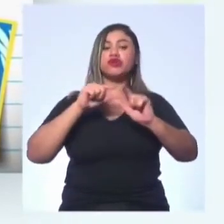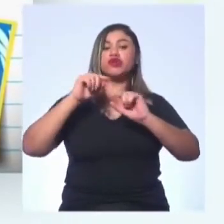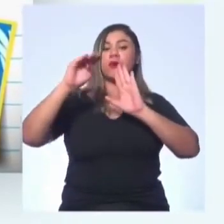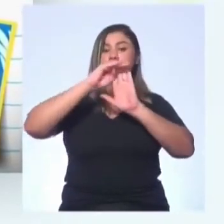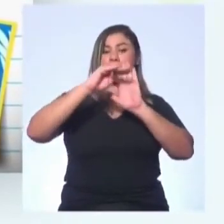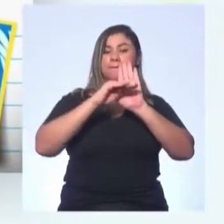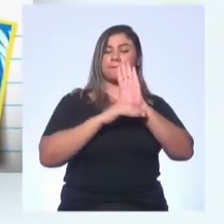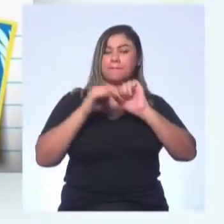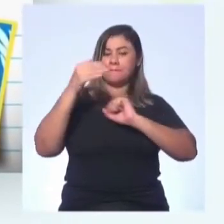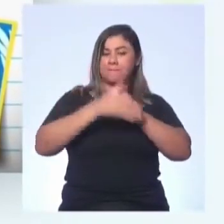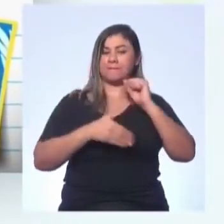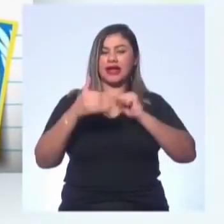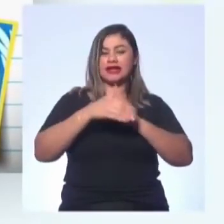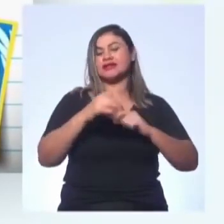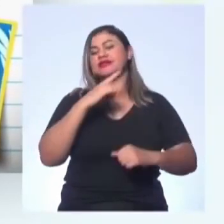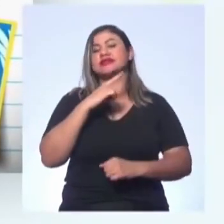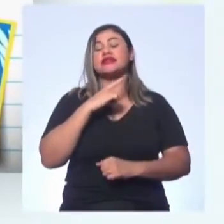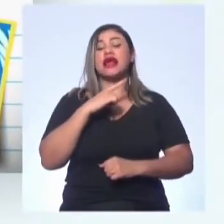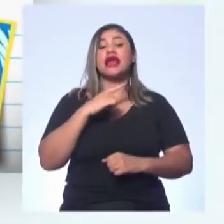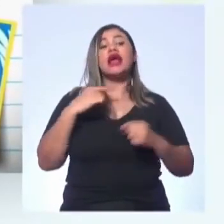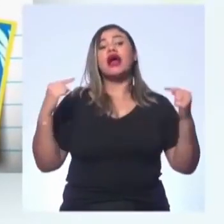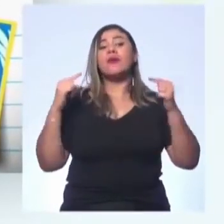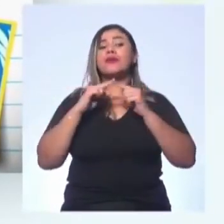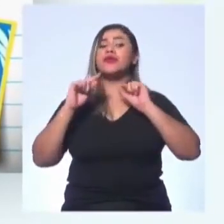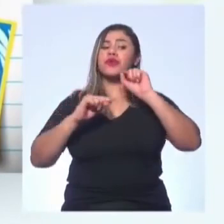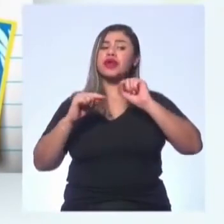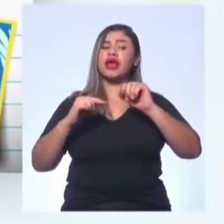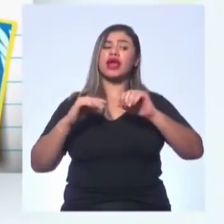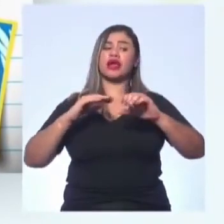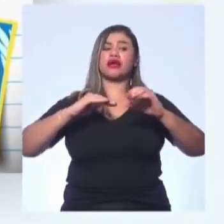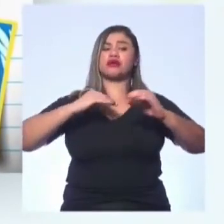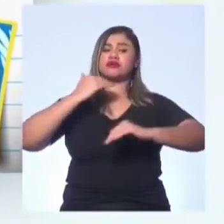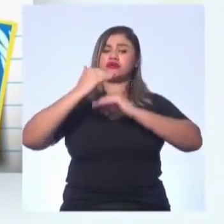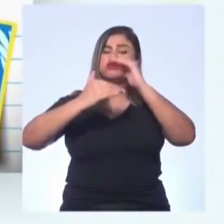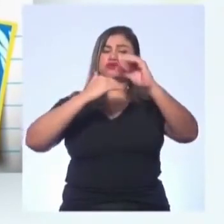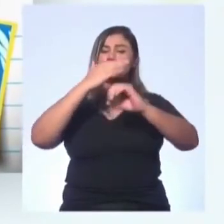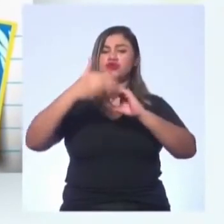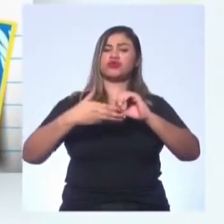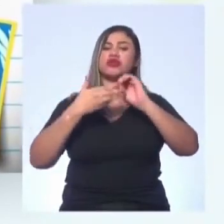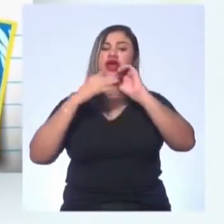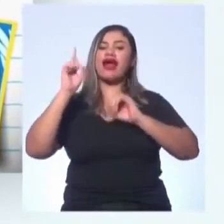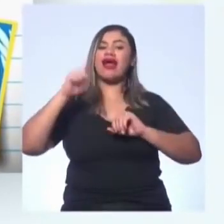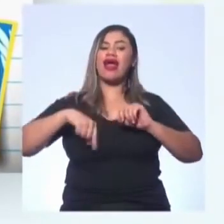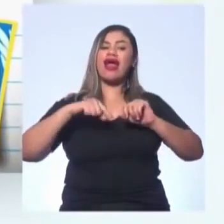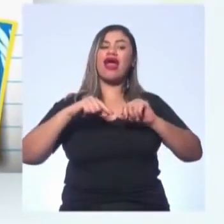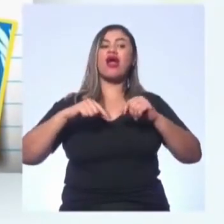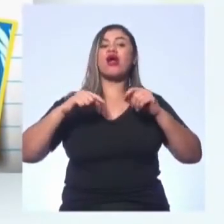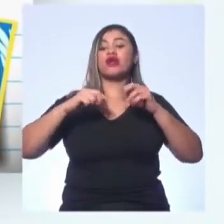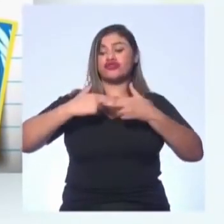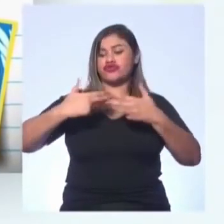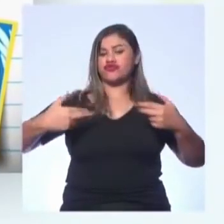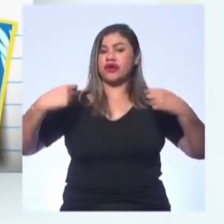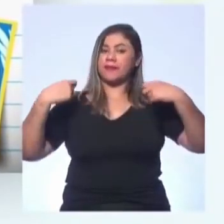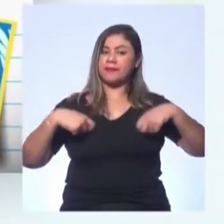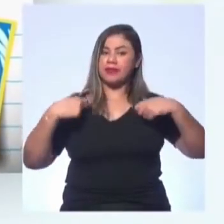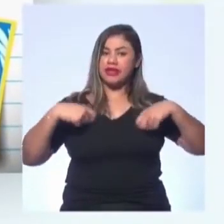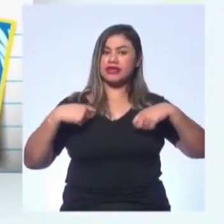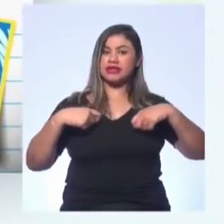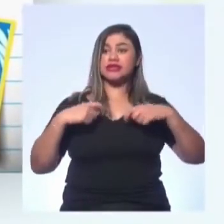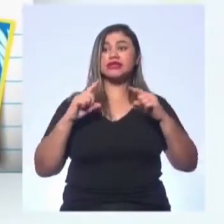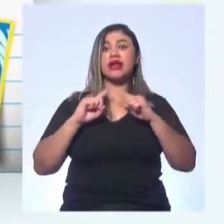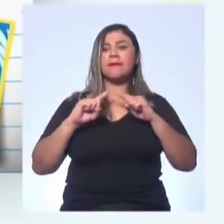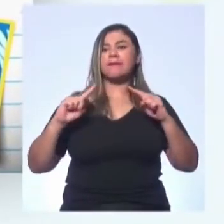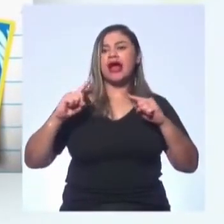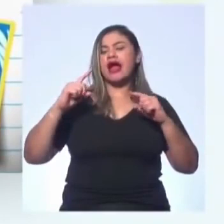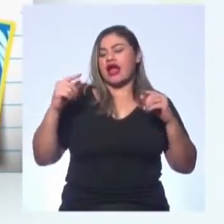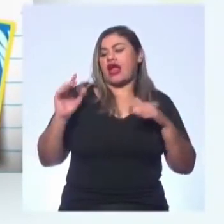lhe dão fundamento. De acordo com ele, desenvolvimento sustentável é aquele que atende às necessidades do presente sem comprometer